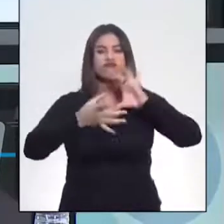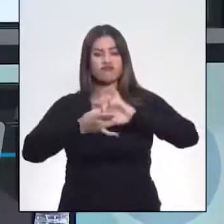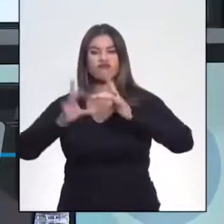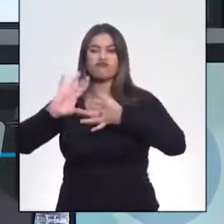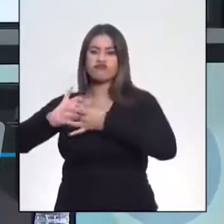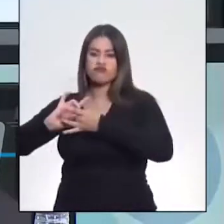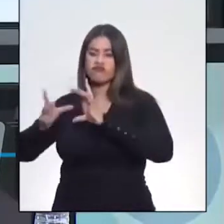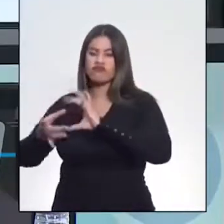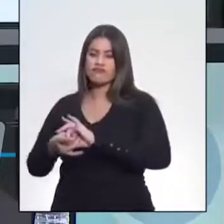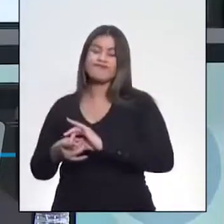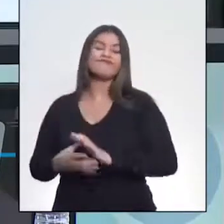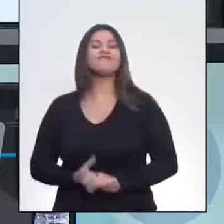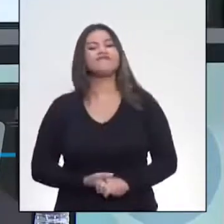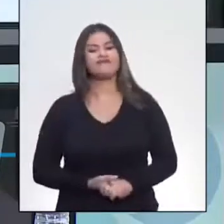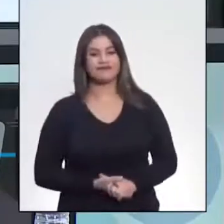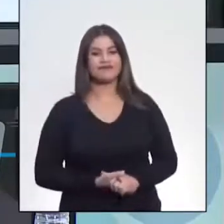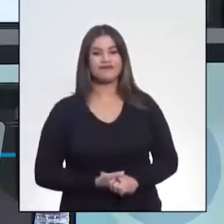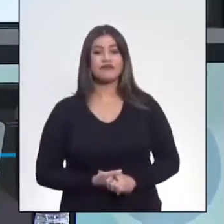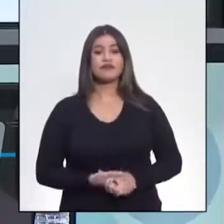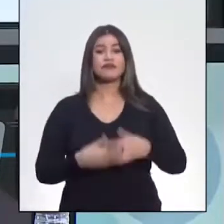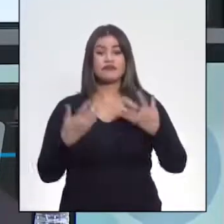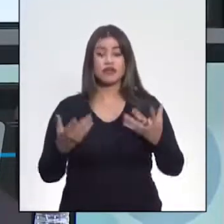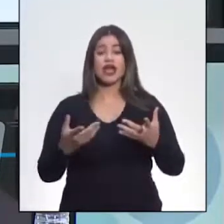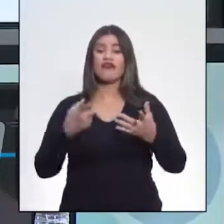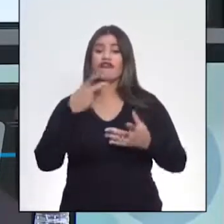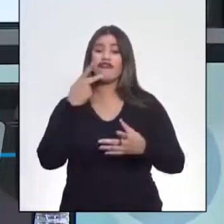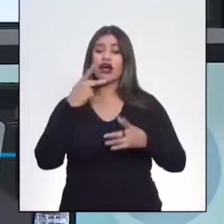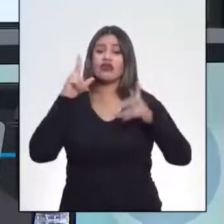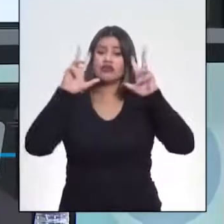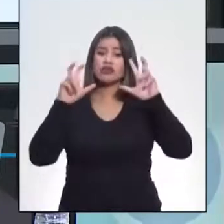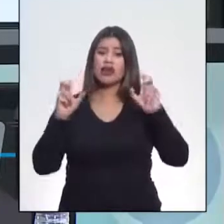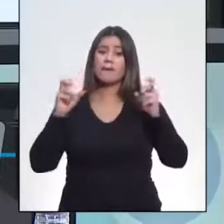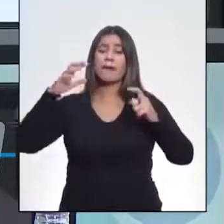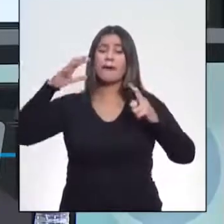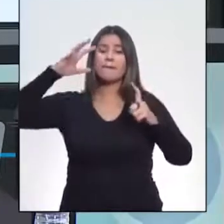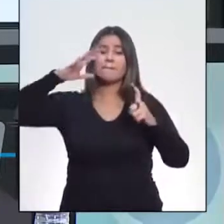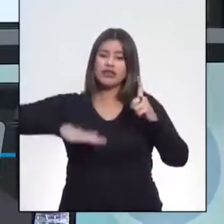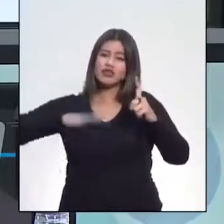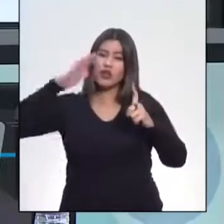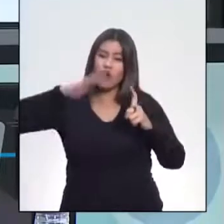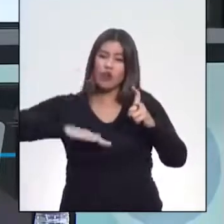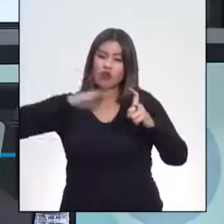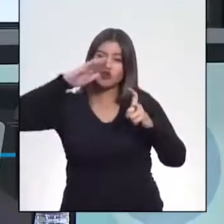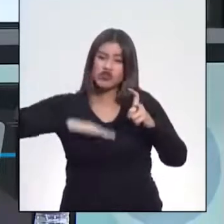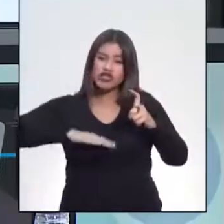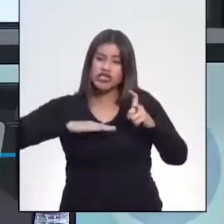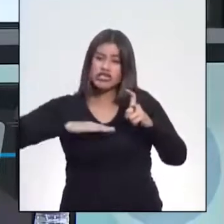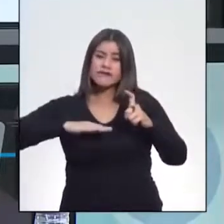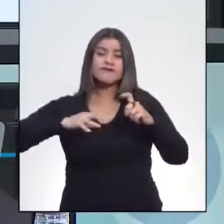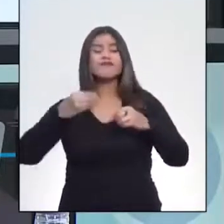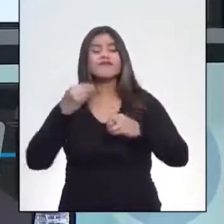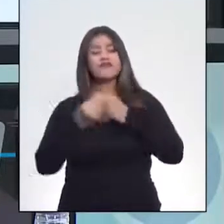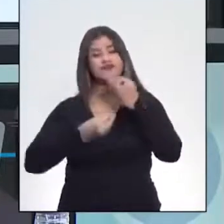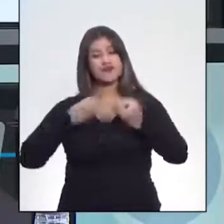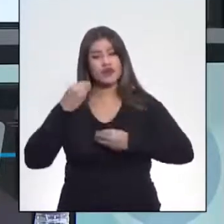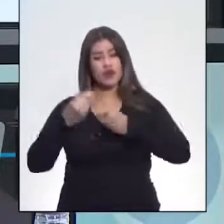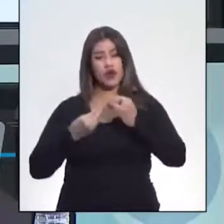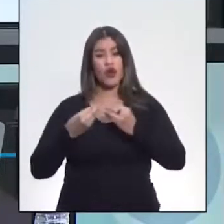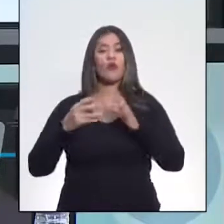falar em mitologia importante a gente ter ciente aqui uma coisa ó nós estamos falando da Grécia Antiga